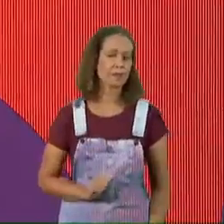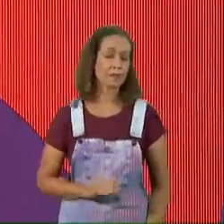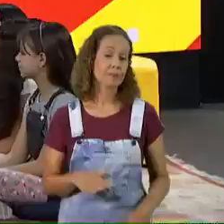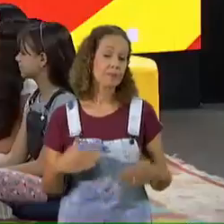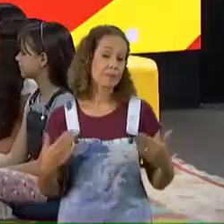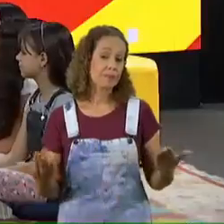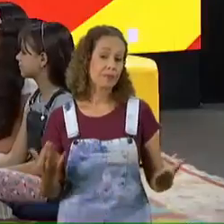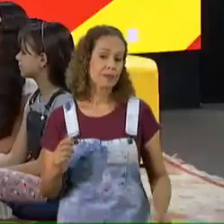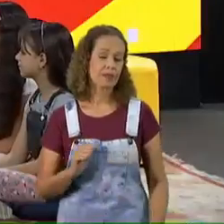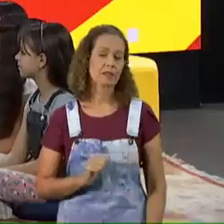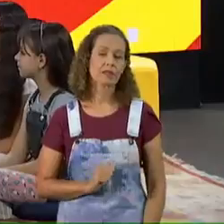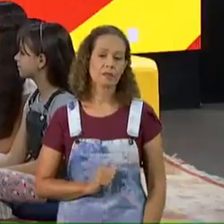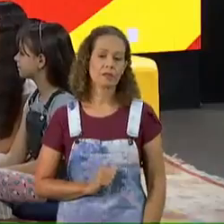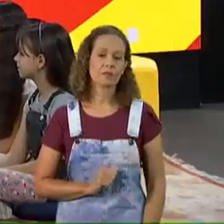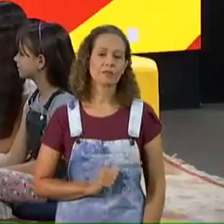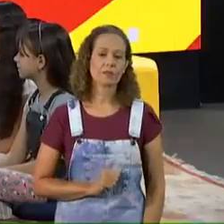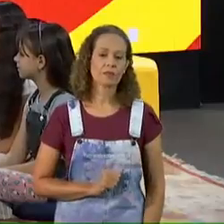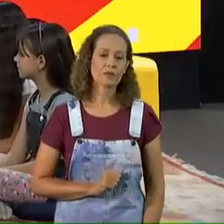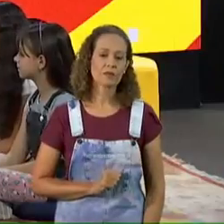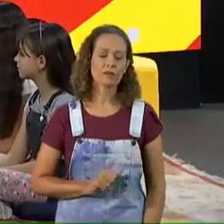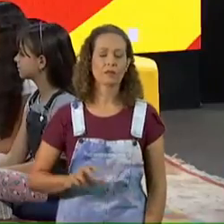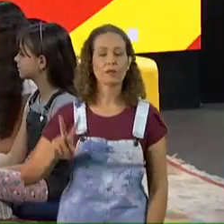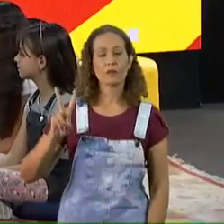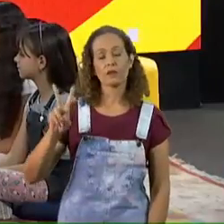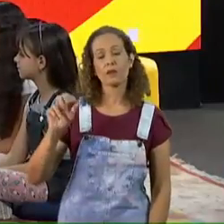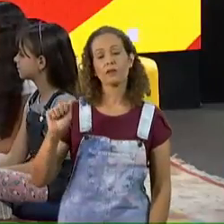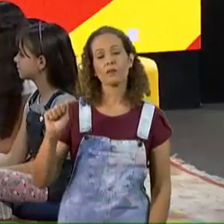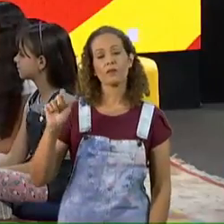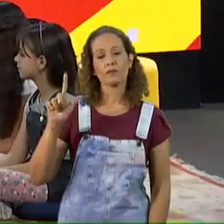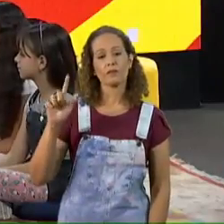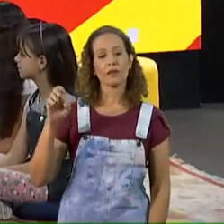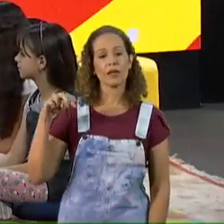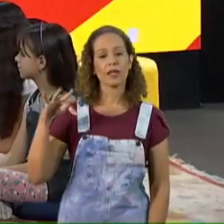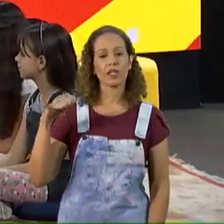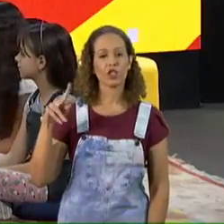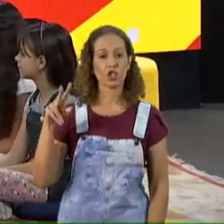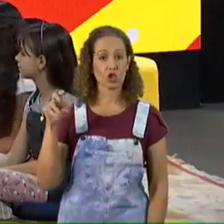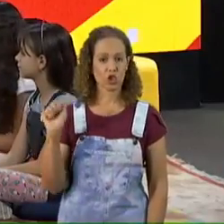vou colocar aqui na Valentina. A Valentina vai mesmo aí colocar, né?